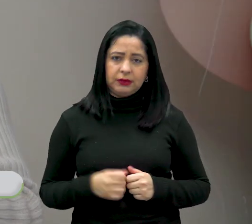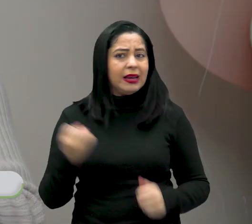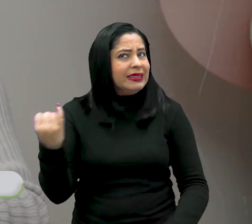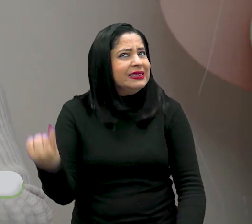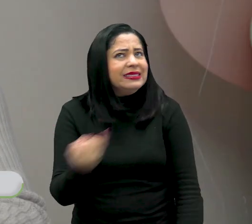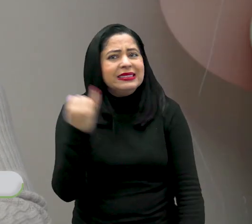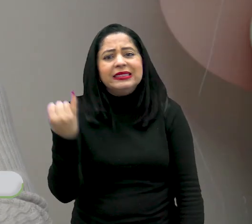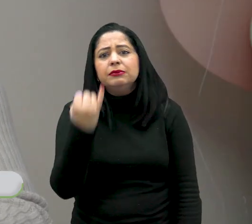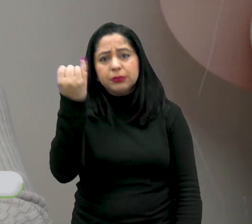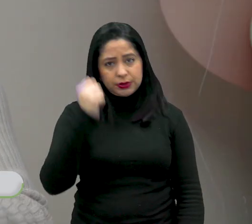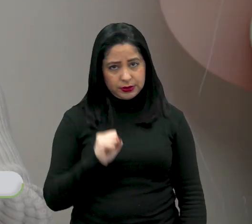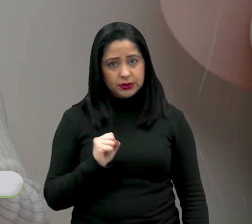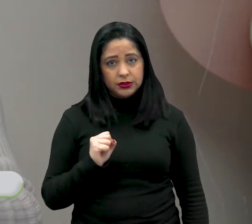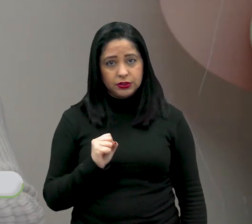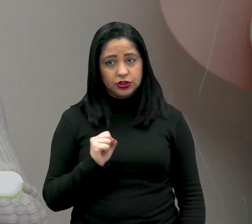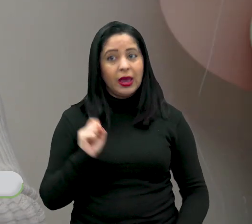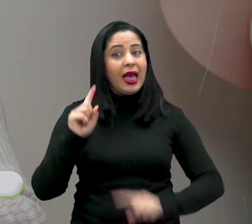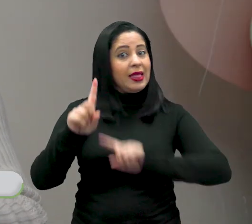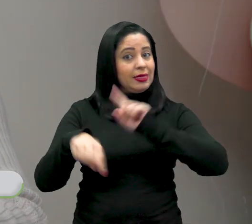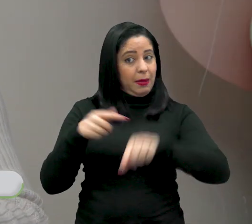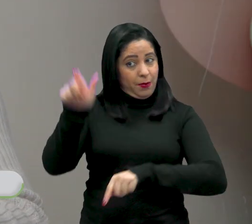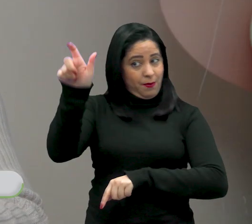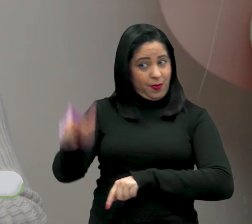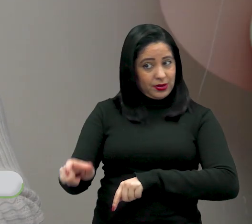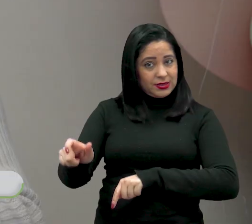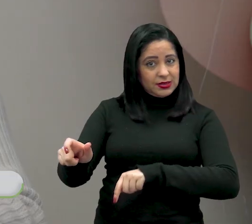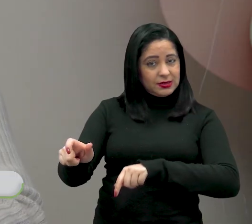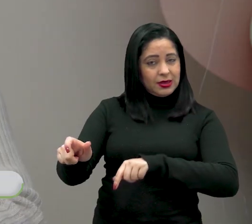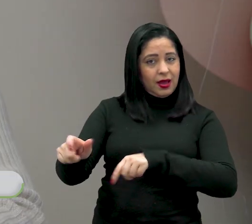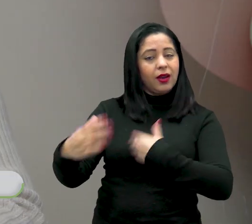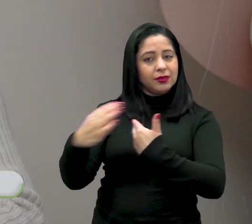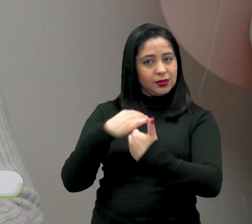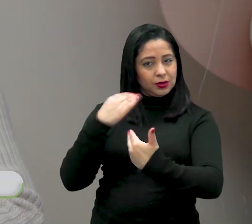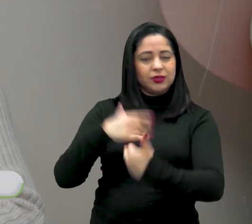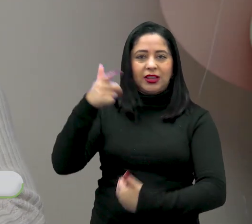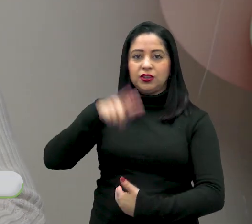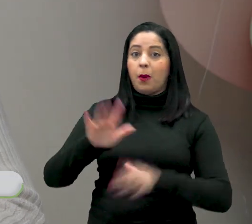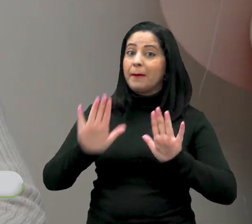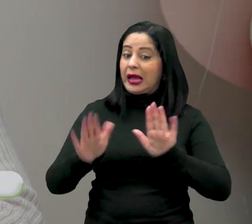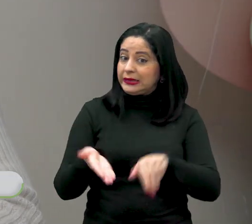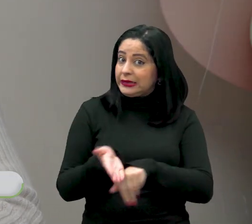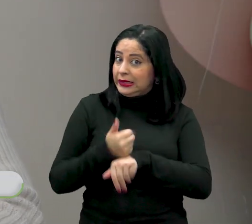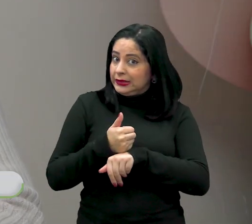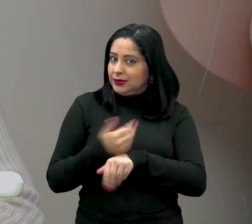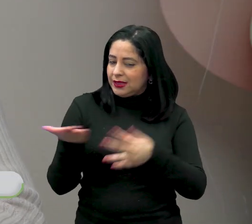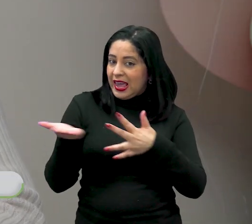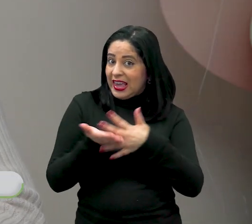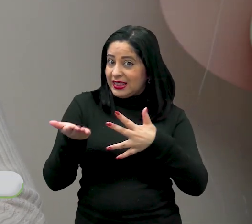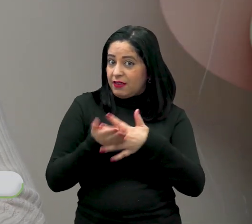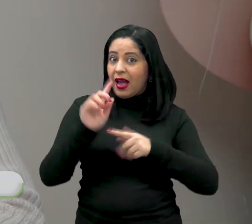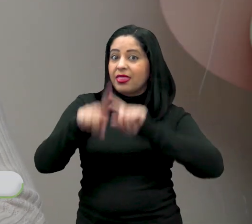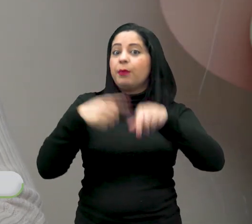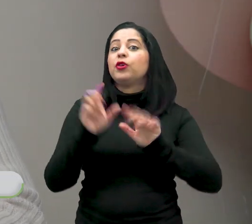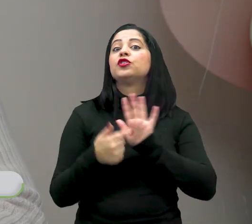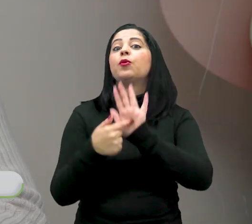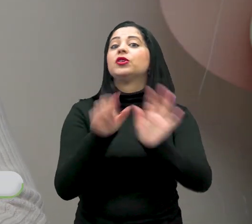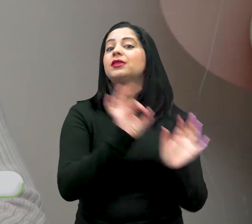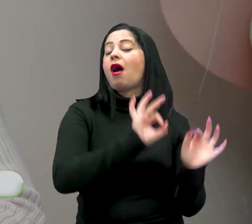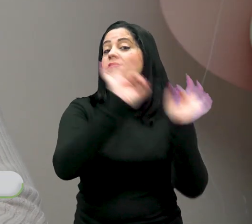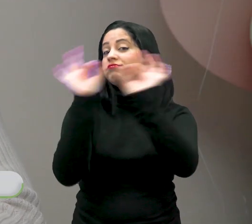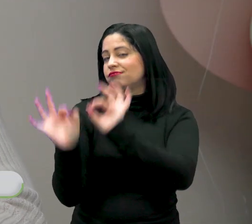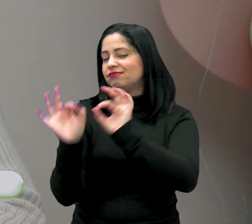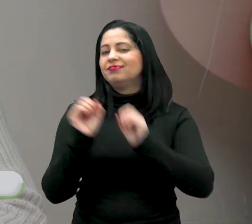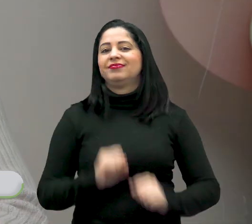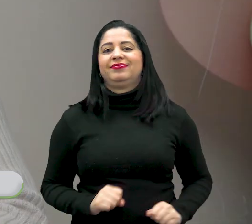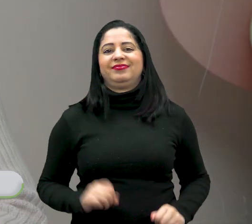isso é muito importante e a gente vai seguir com as orientações, mas antes, como eu disse, bora para o intervalo rapidinho, daqui a pouquinho tem reportagem, inclusive,